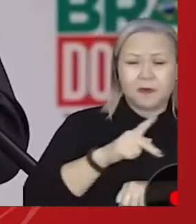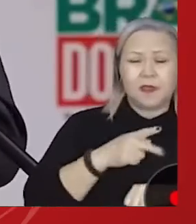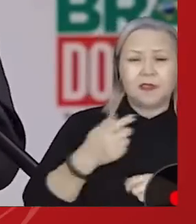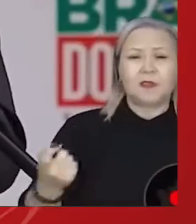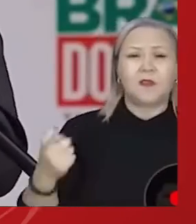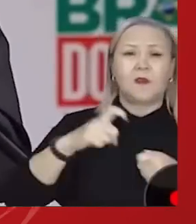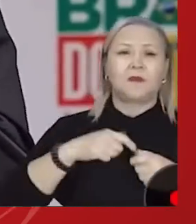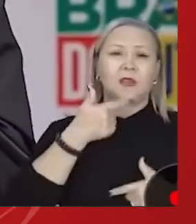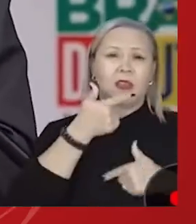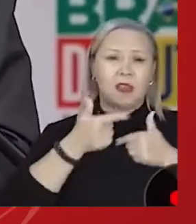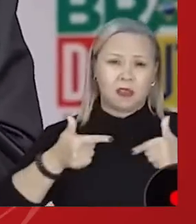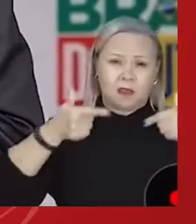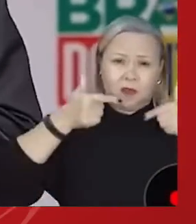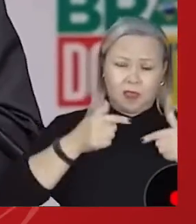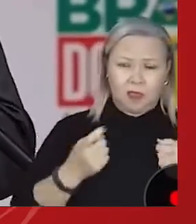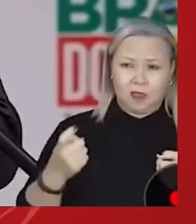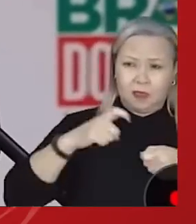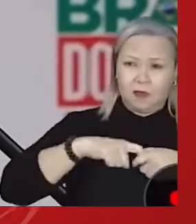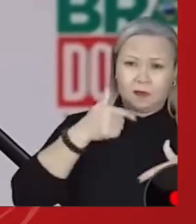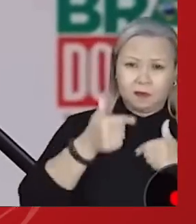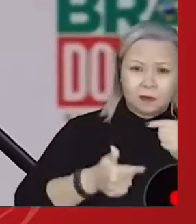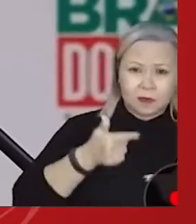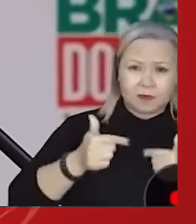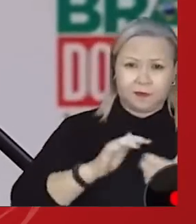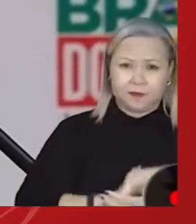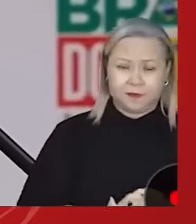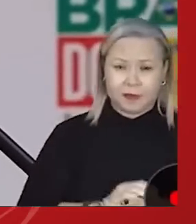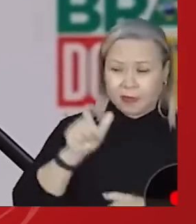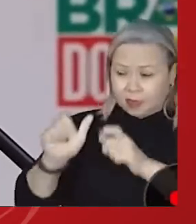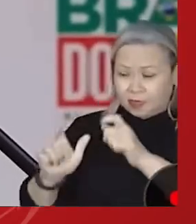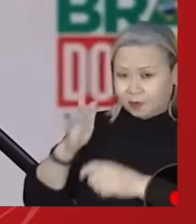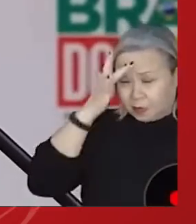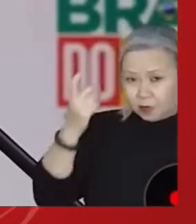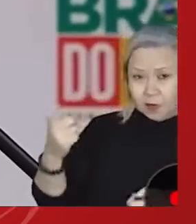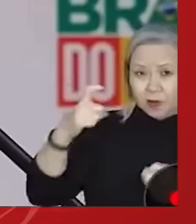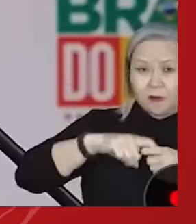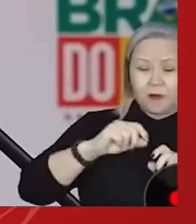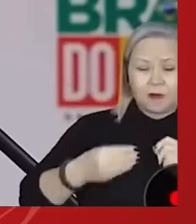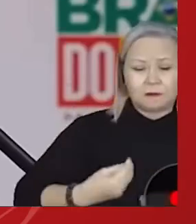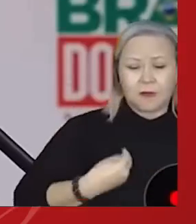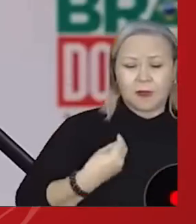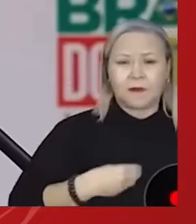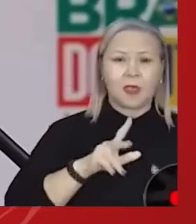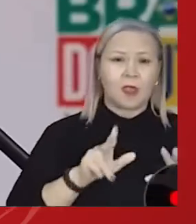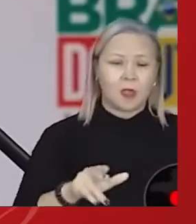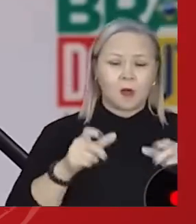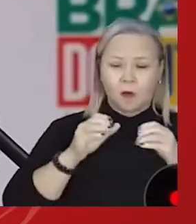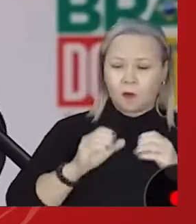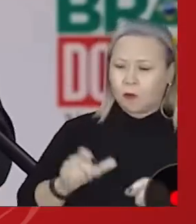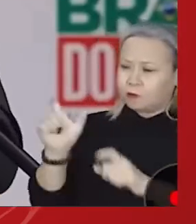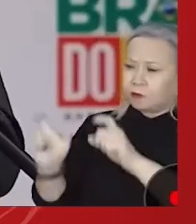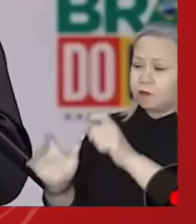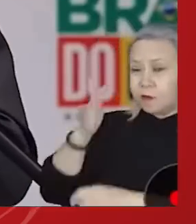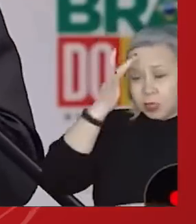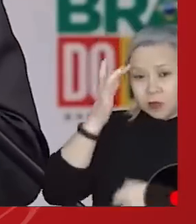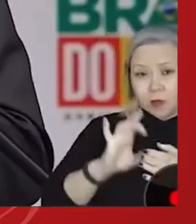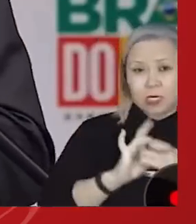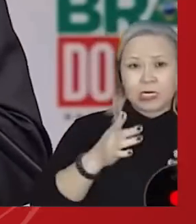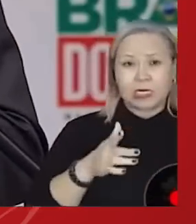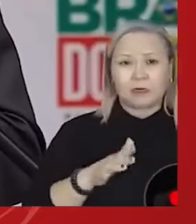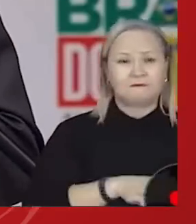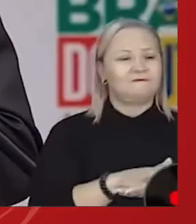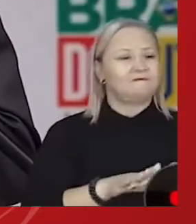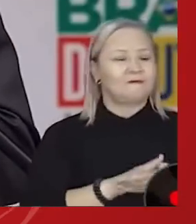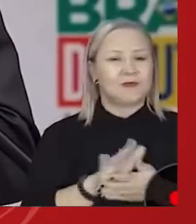sorrir, esse país voltar a trabalhar. As pessoas vão voltar a viver como cidadãos livres, sem